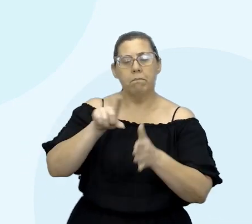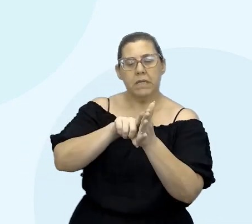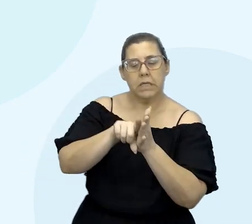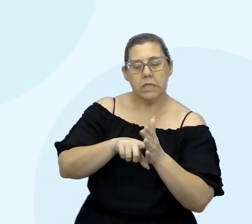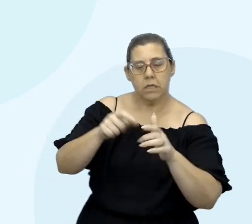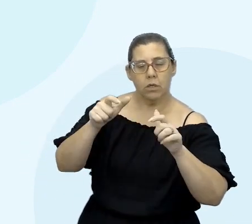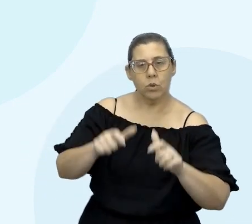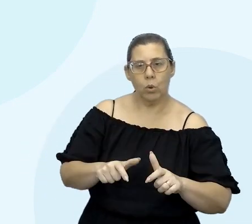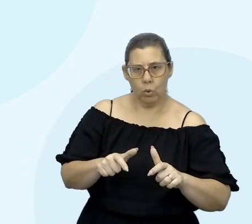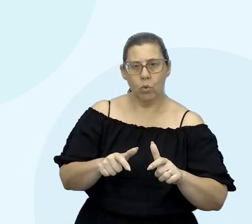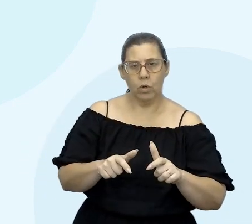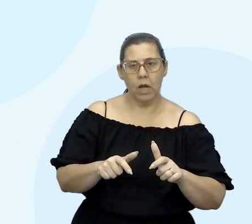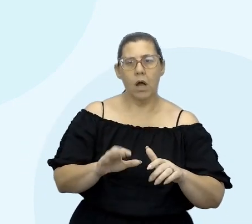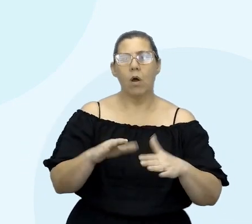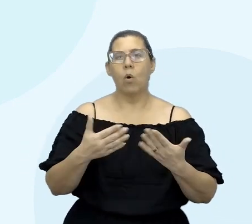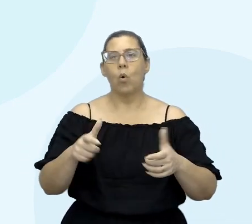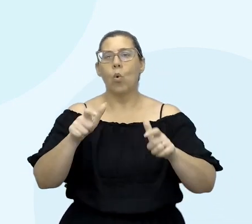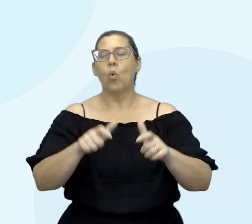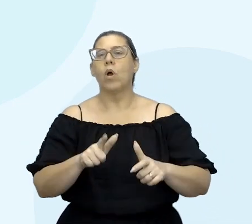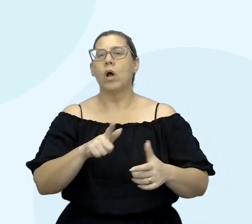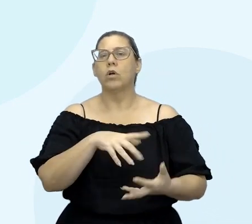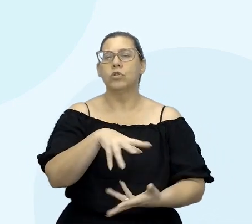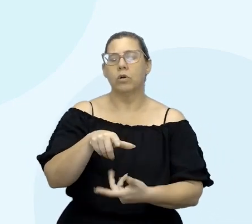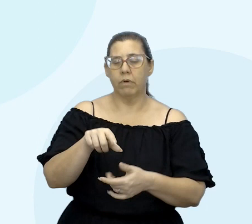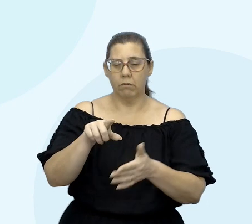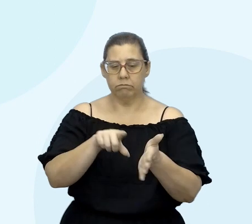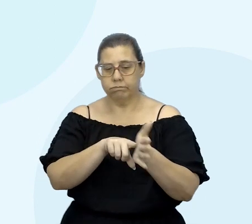a coordenada geográfica do local, o